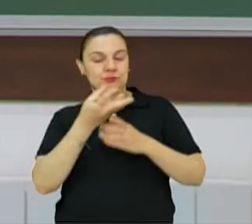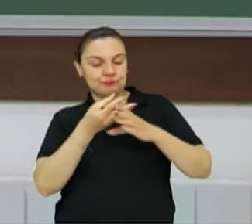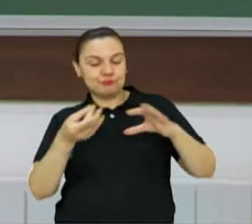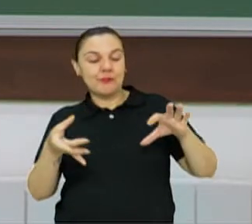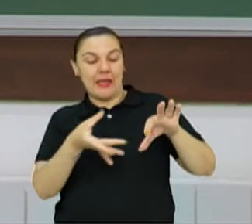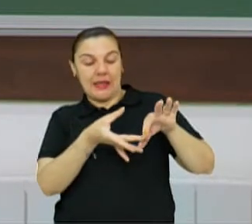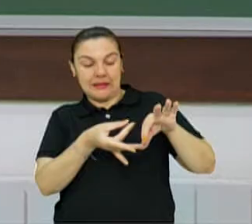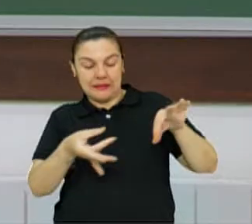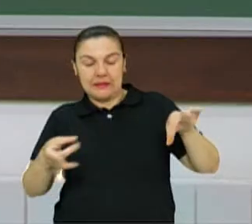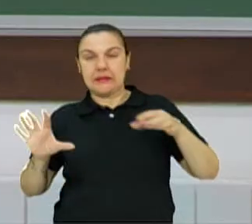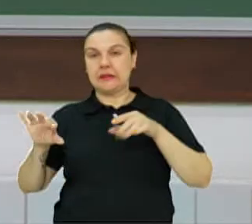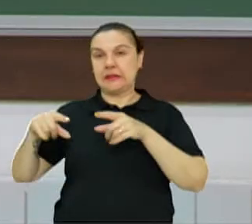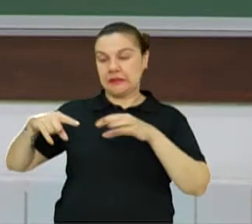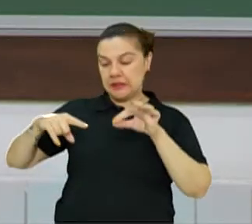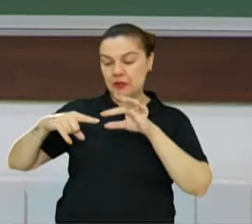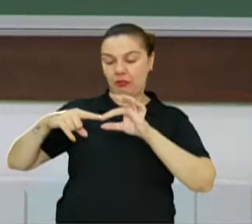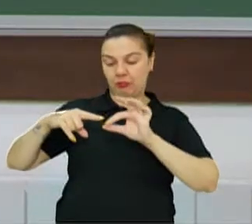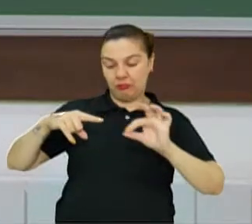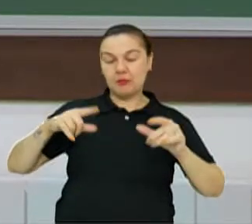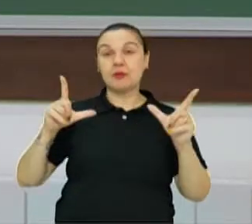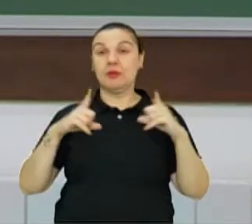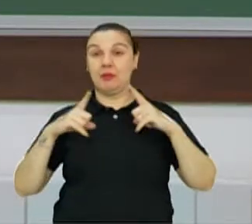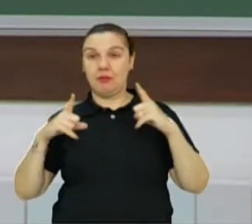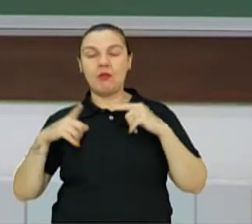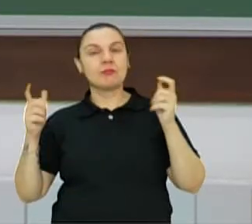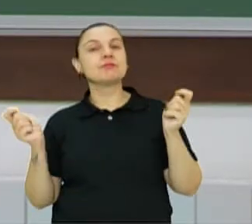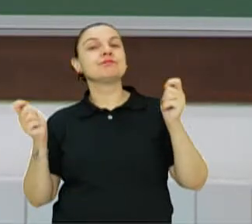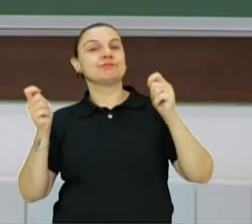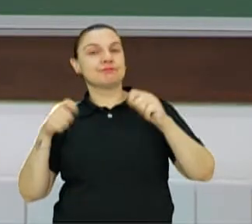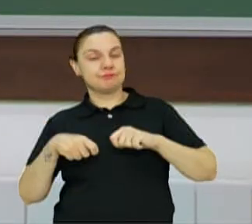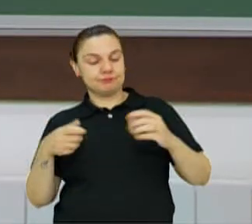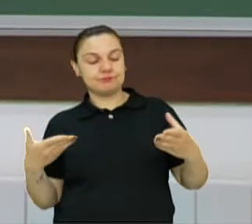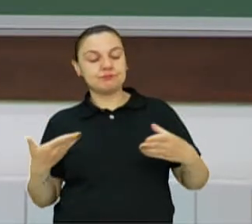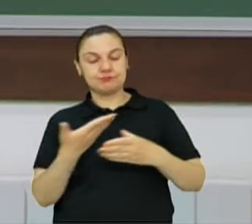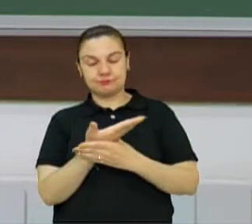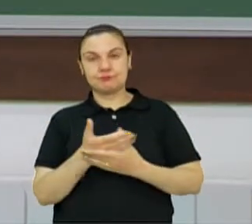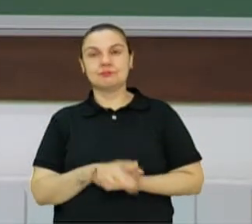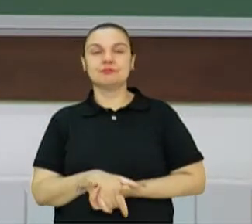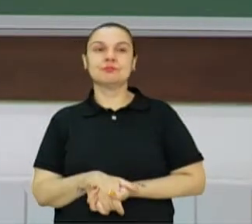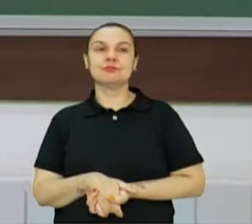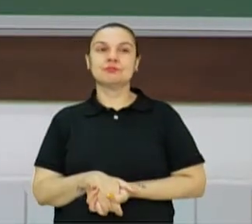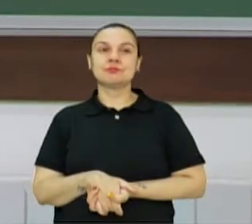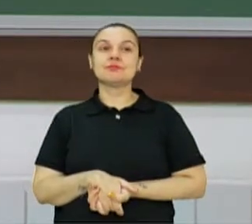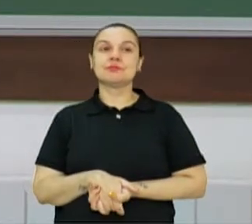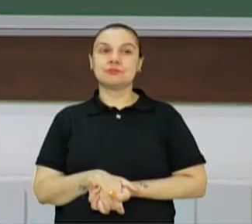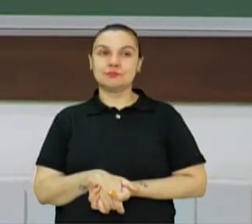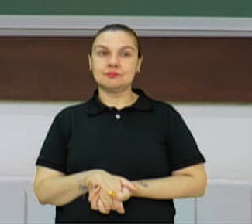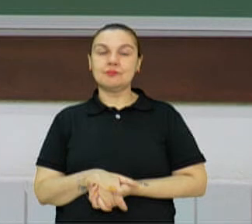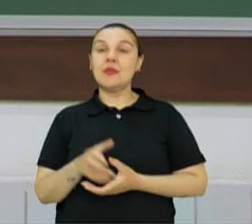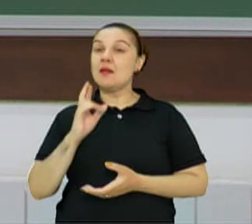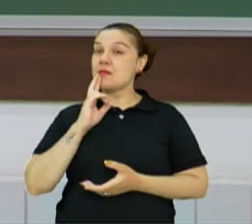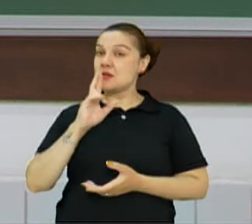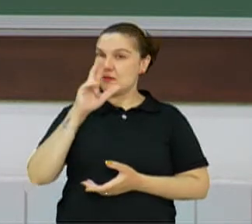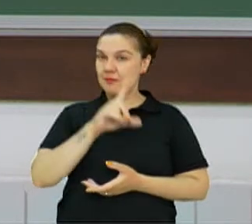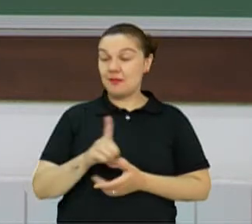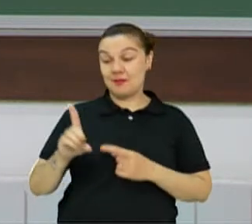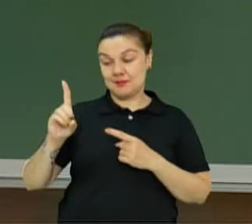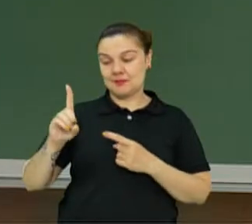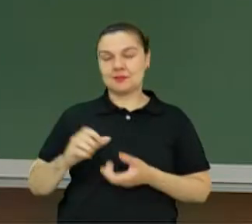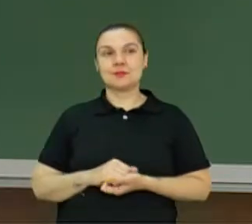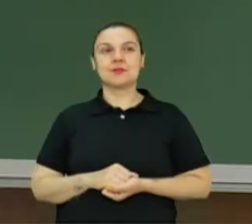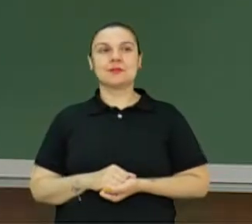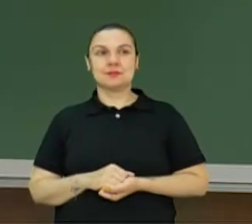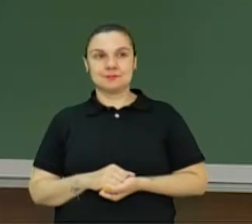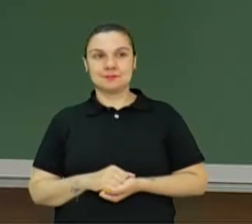secreções e essas doenças e outras podem sim ser transmitidas, tá? Por isso que a nossa resposta aqui era